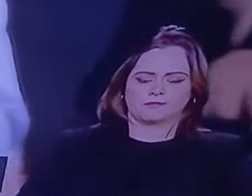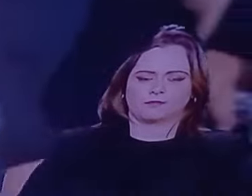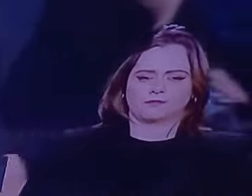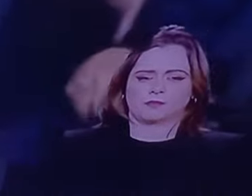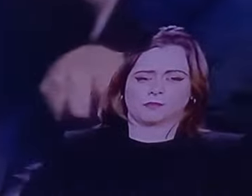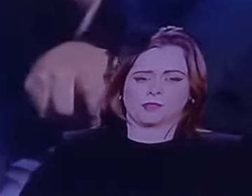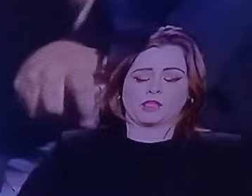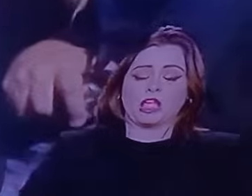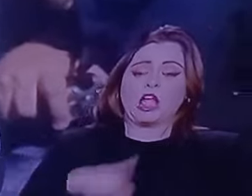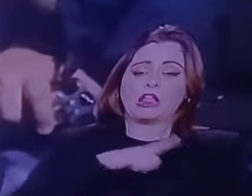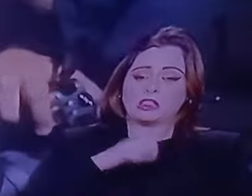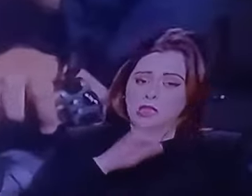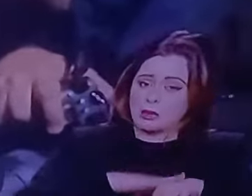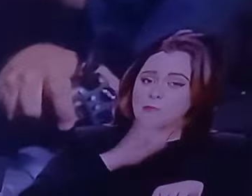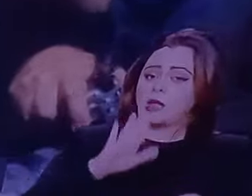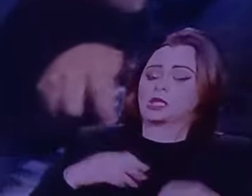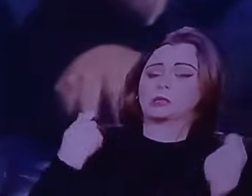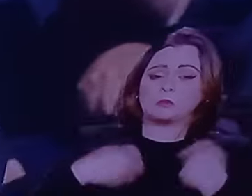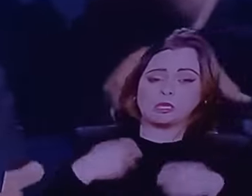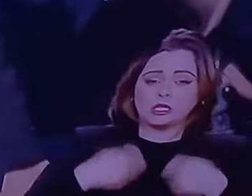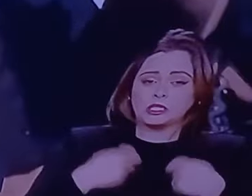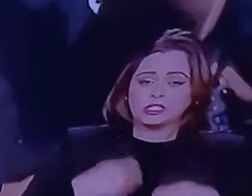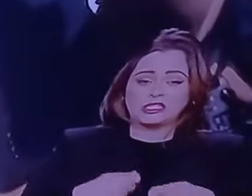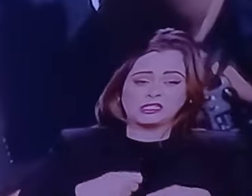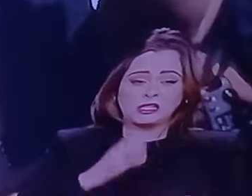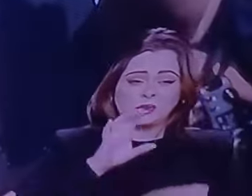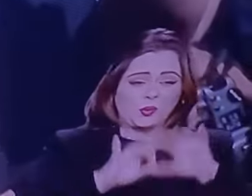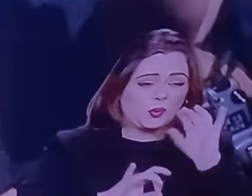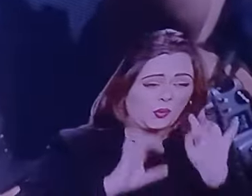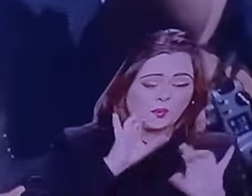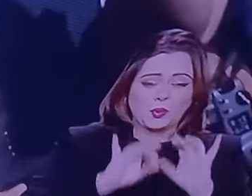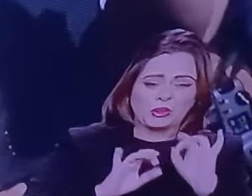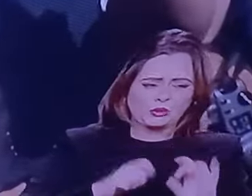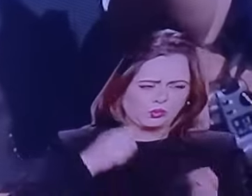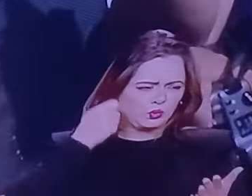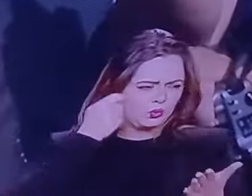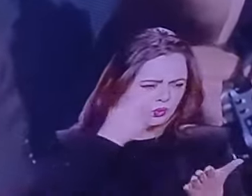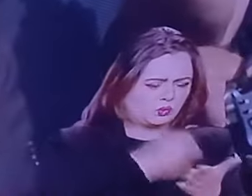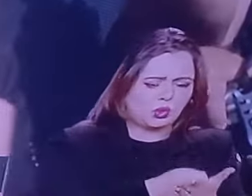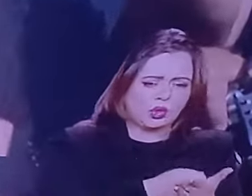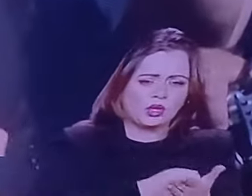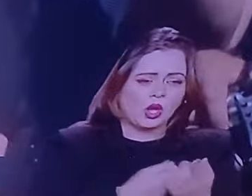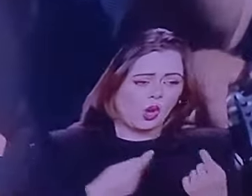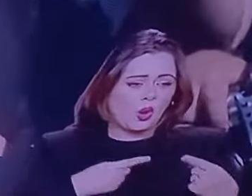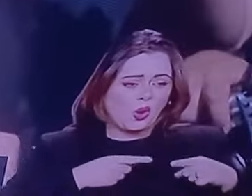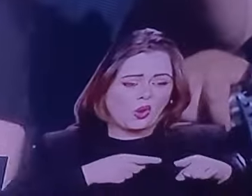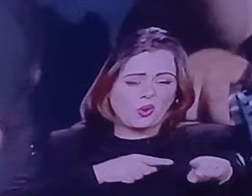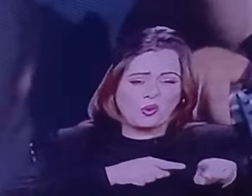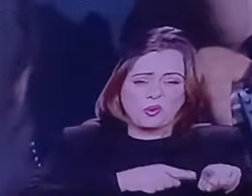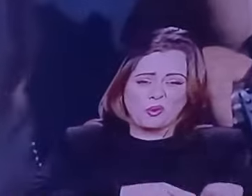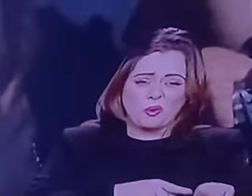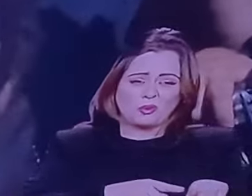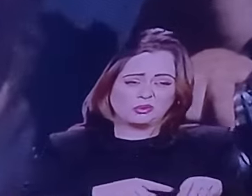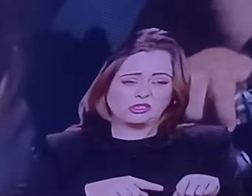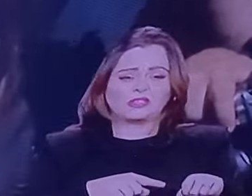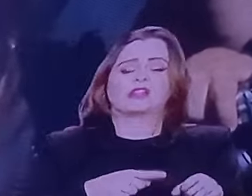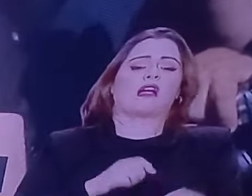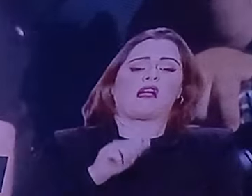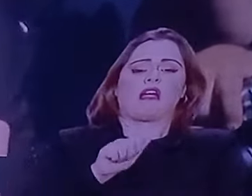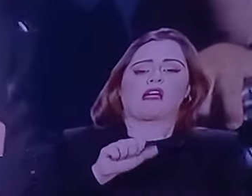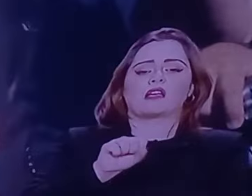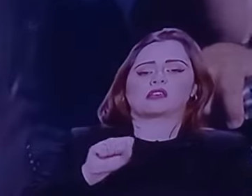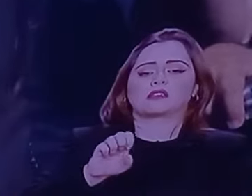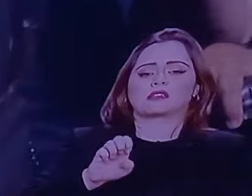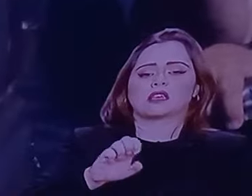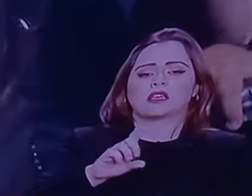E tem mais, nós precisamos cada vez mais sermos duros contra o assédio contra as mulheres.